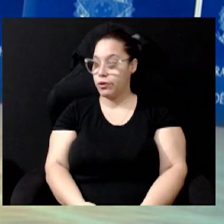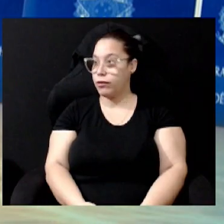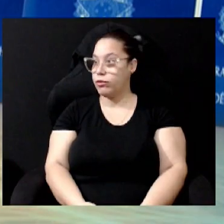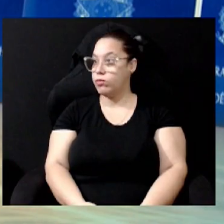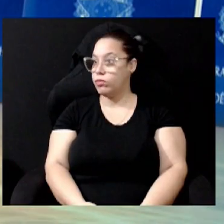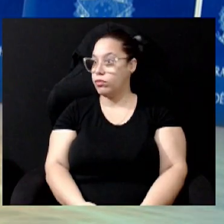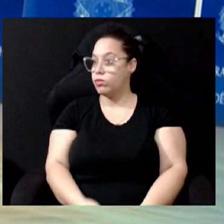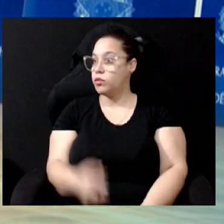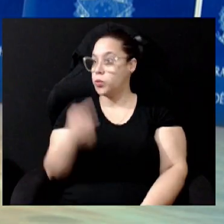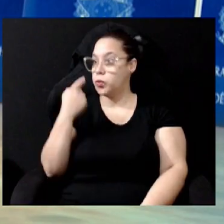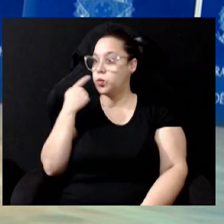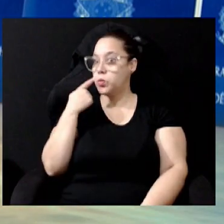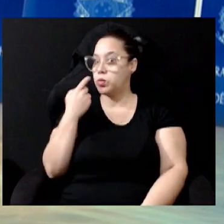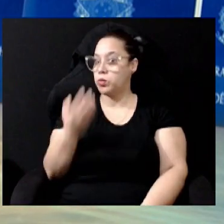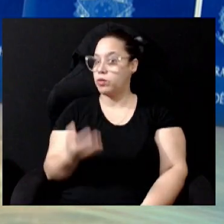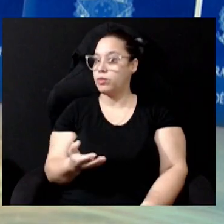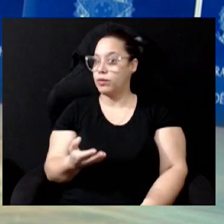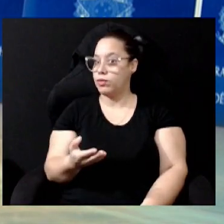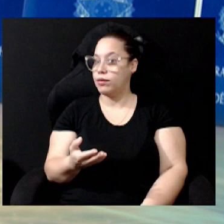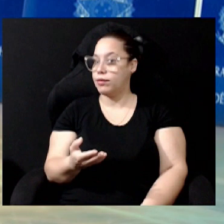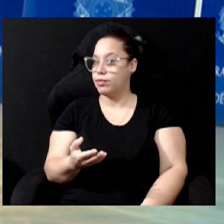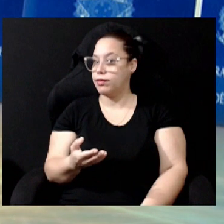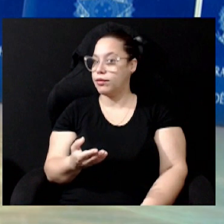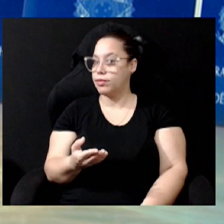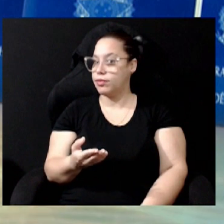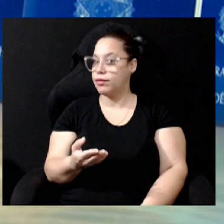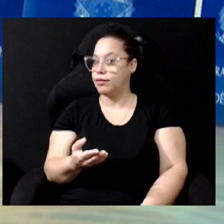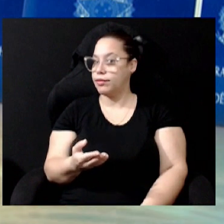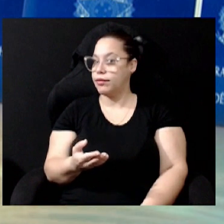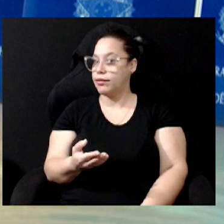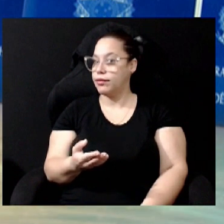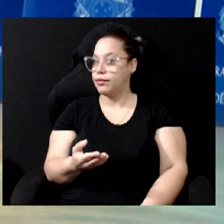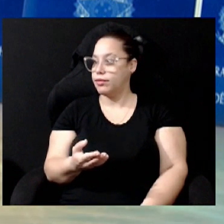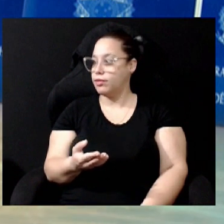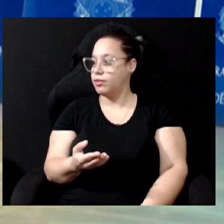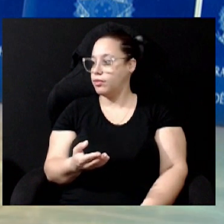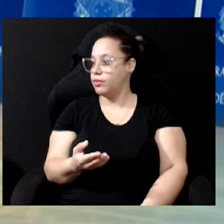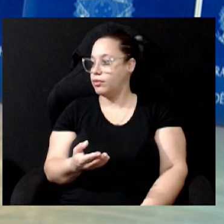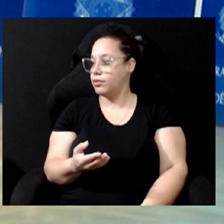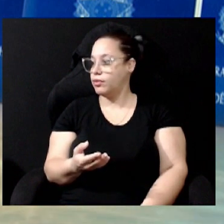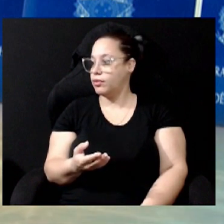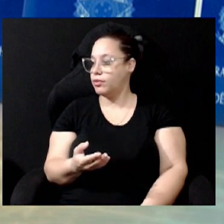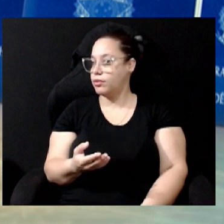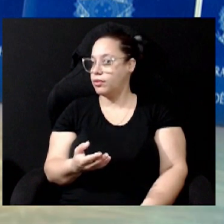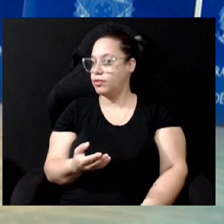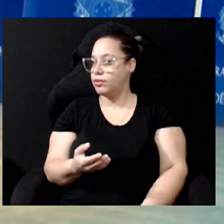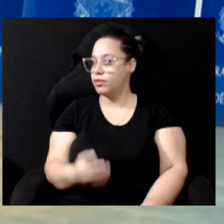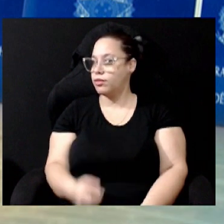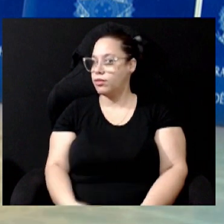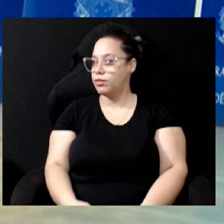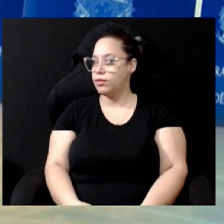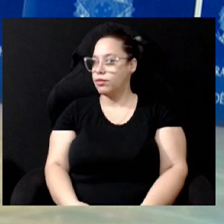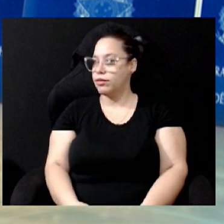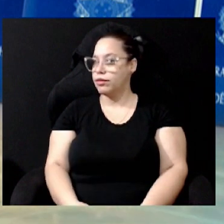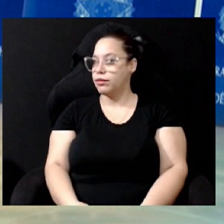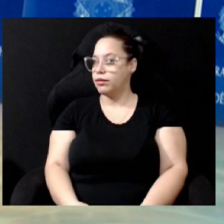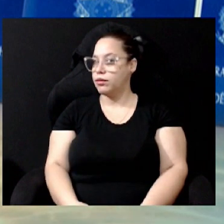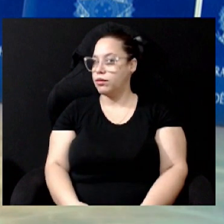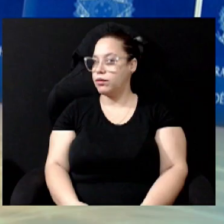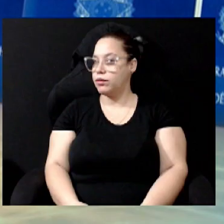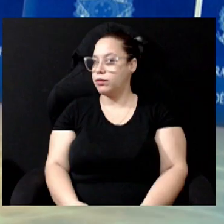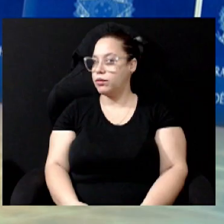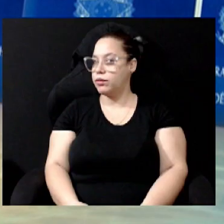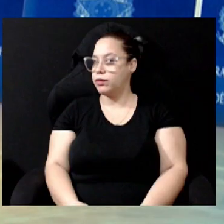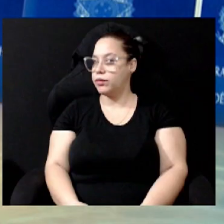Noel, armador de ferragens, construção civil, atendente de balcão, atendente